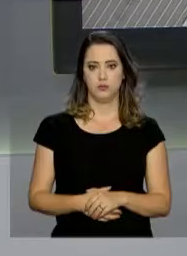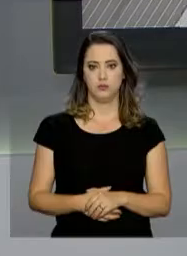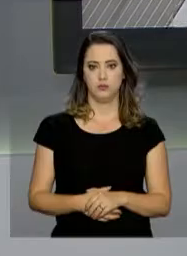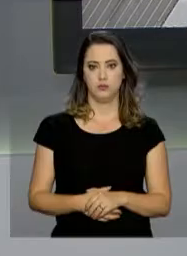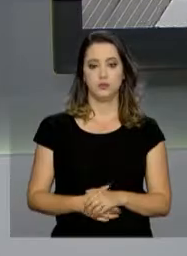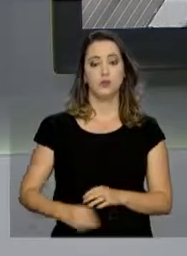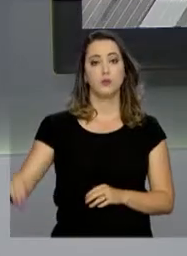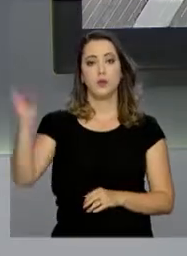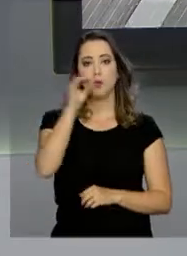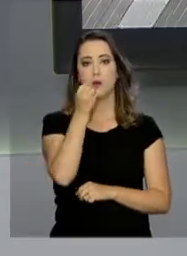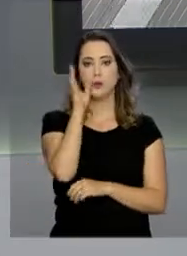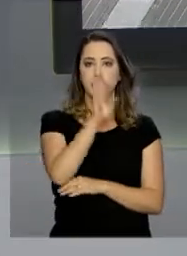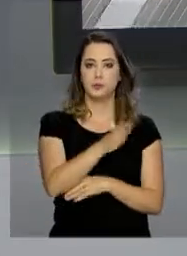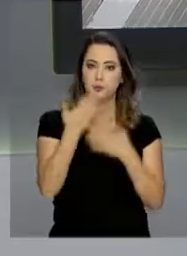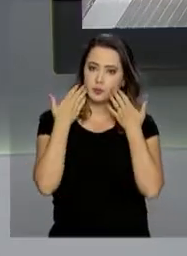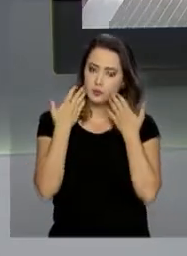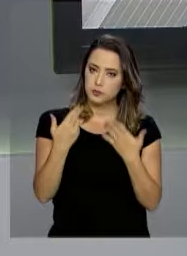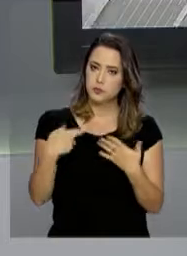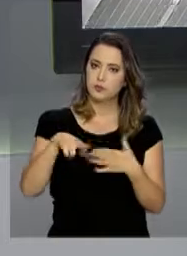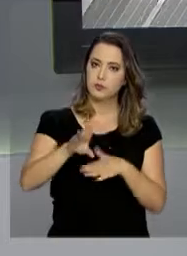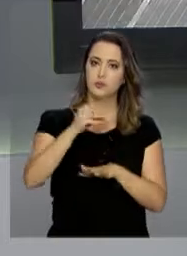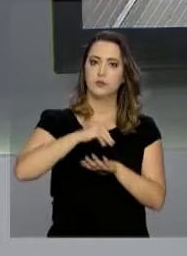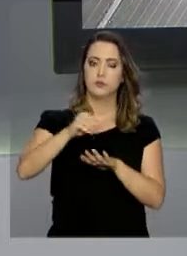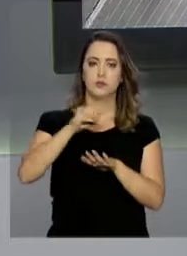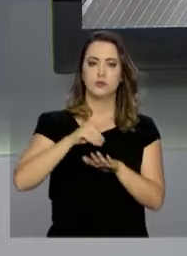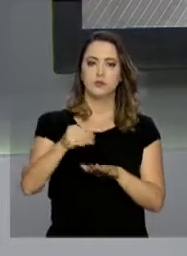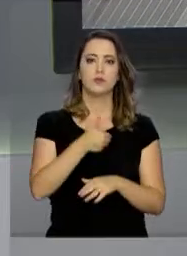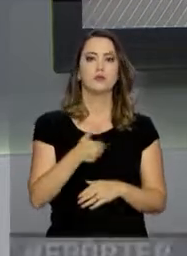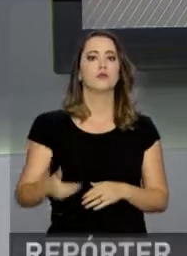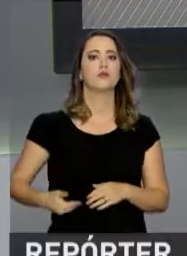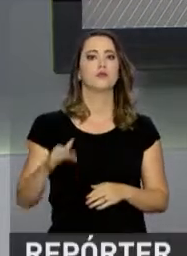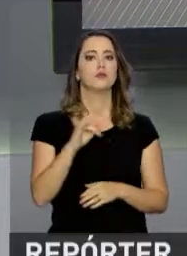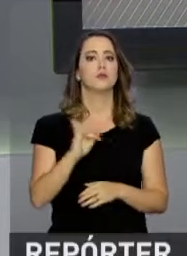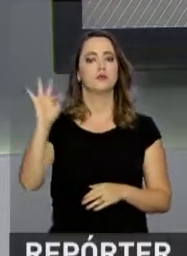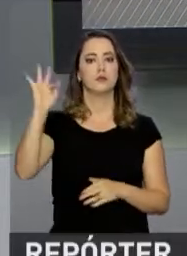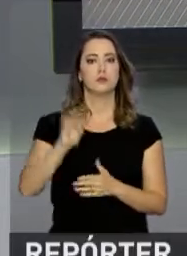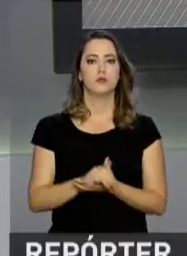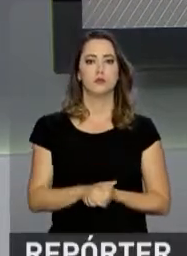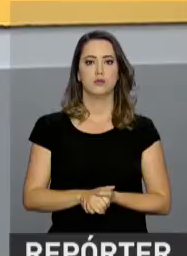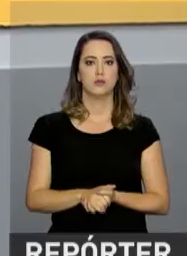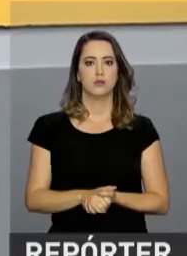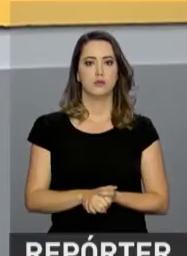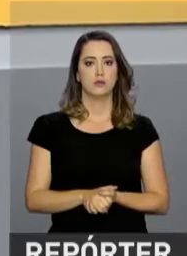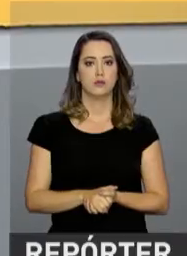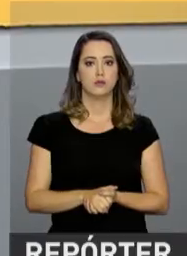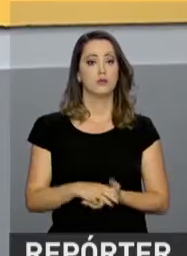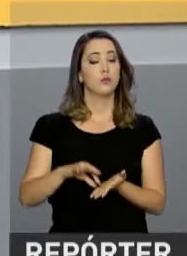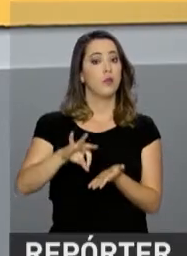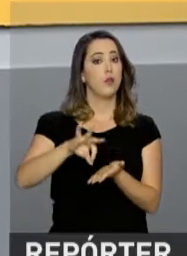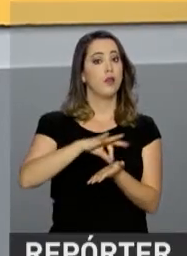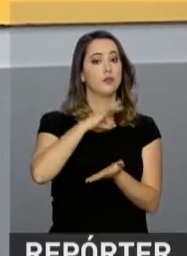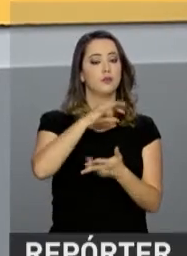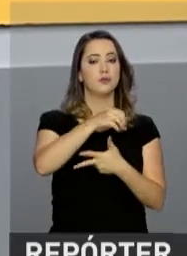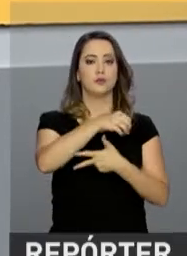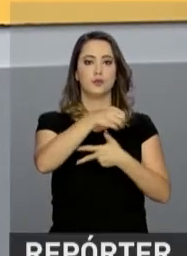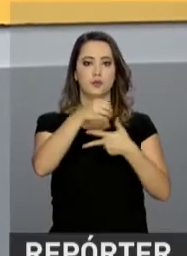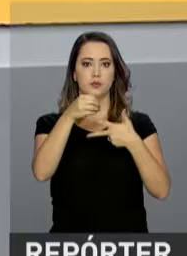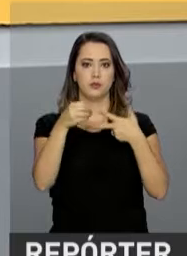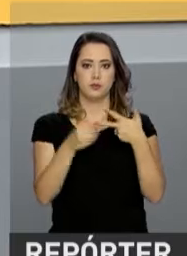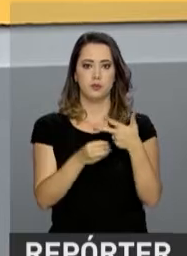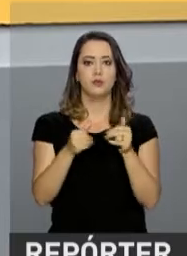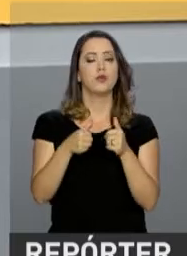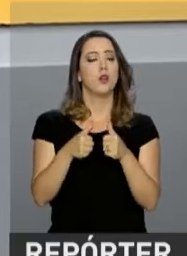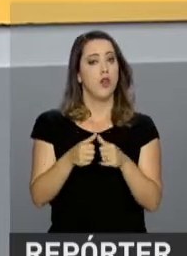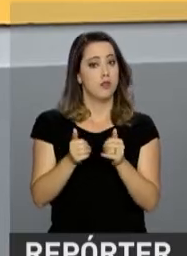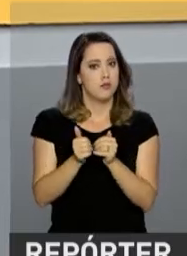Olá, boa tarde. Estamos de volta com o repórter NBR e as notícias do governo federal. As inscrições para o Exame Nacional do